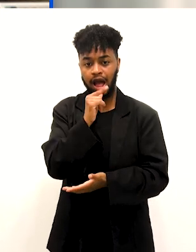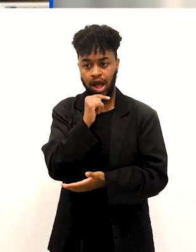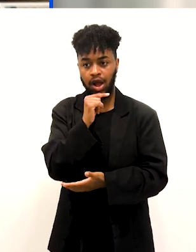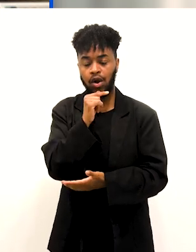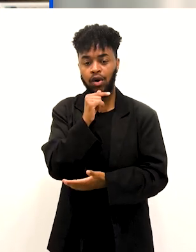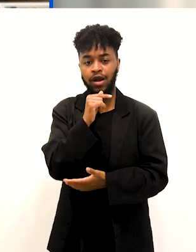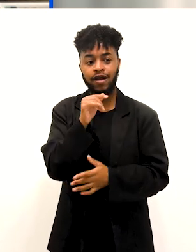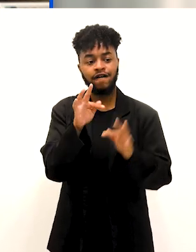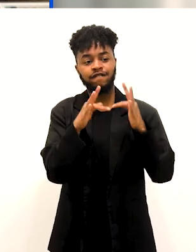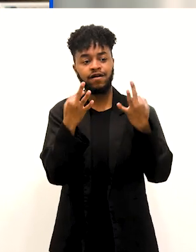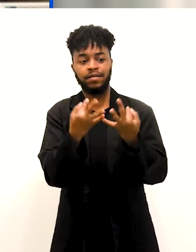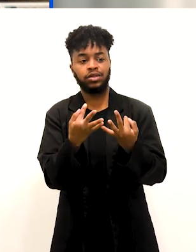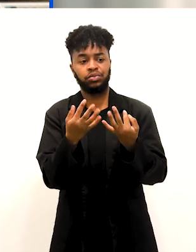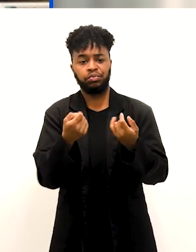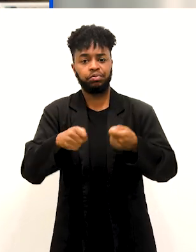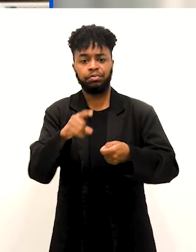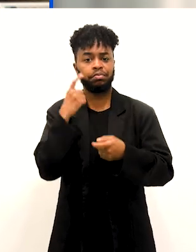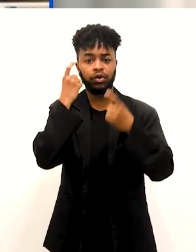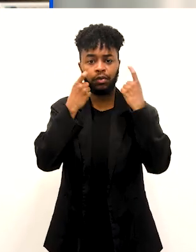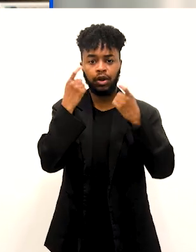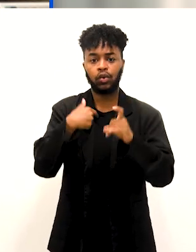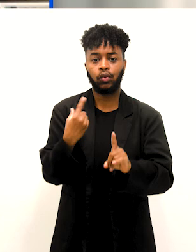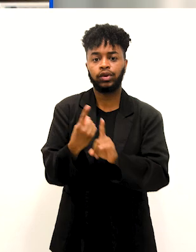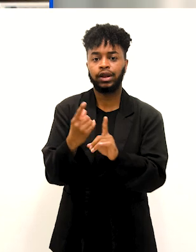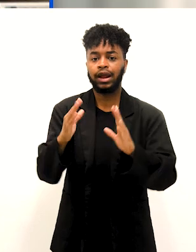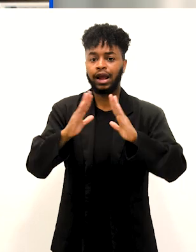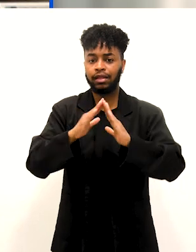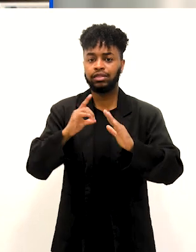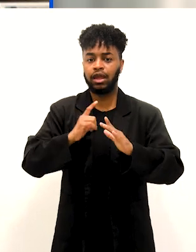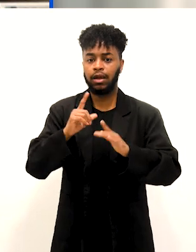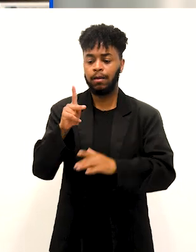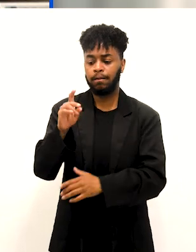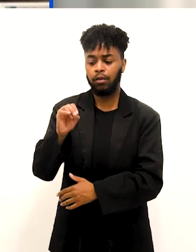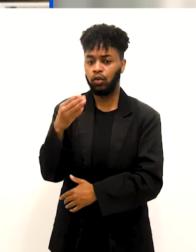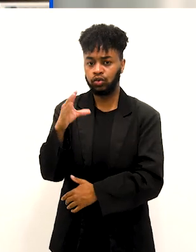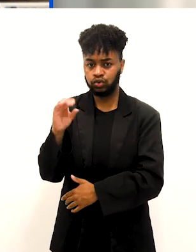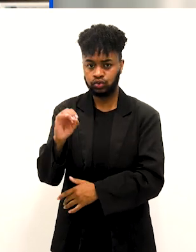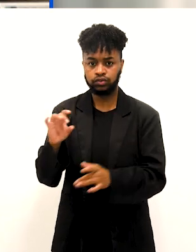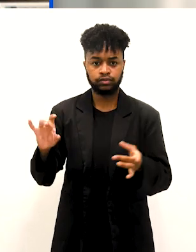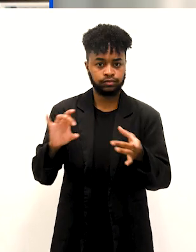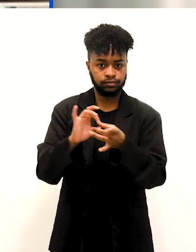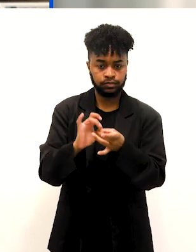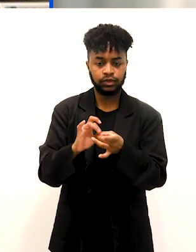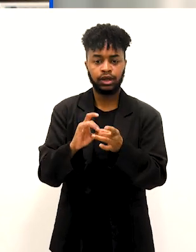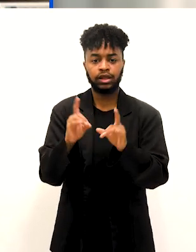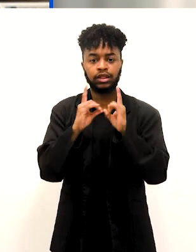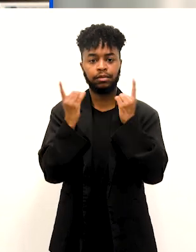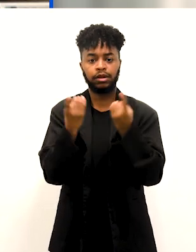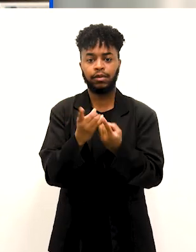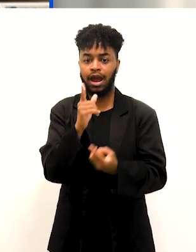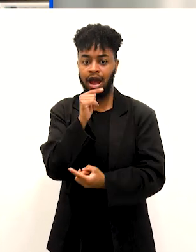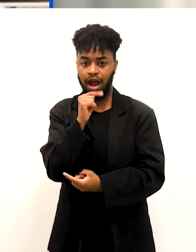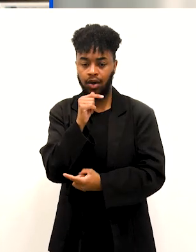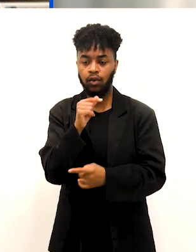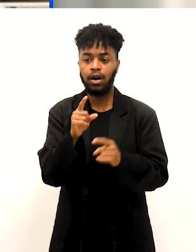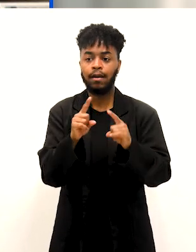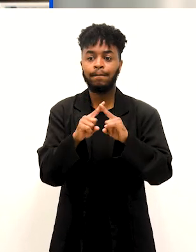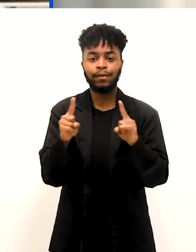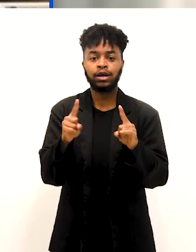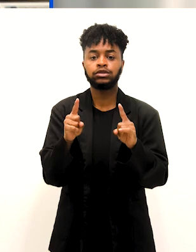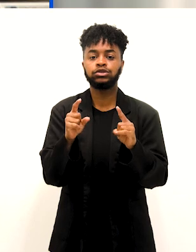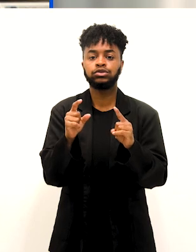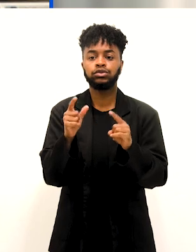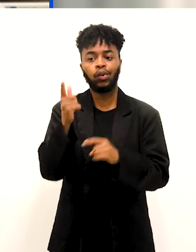bastante muitas famílias. Eu encontrei uma casa que tinha um poço caipira, regularizado pelo Departamento de Águas e Esgotos do estado, mas que podia